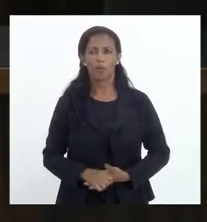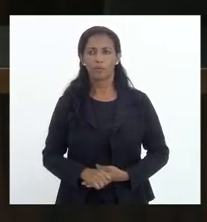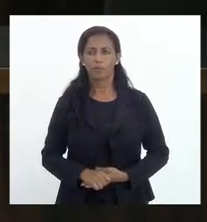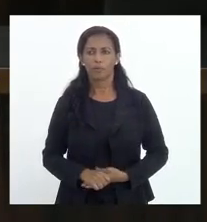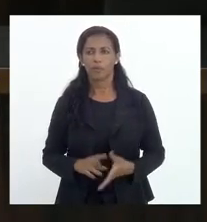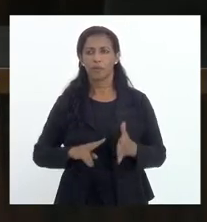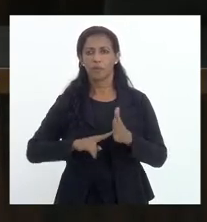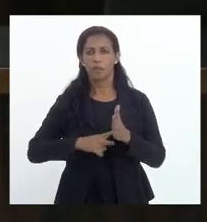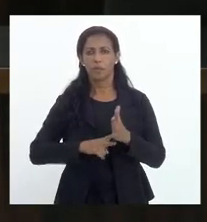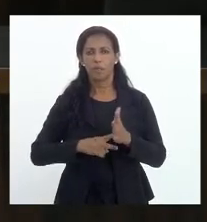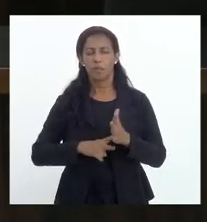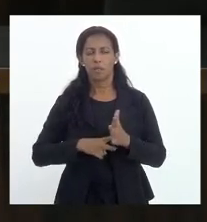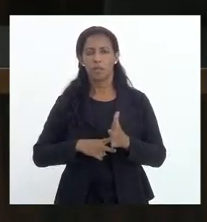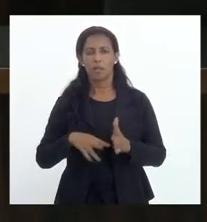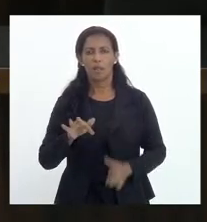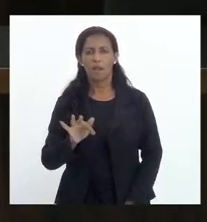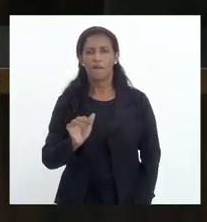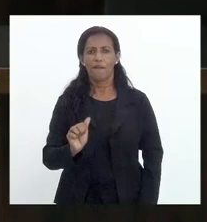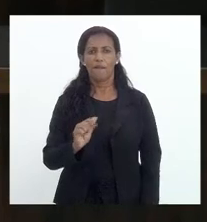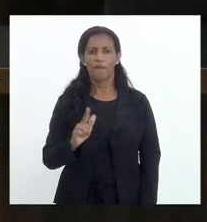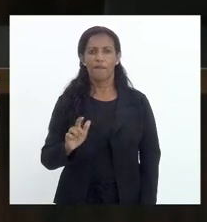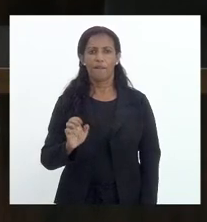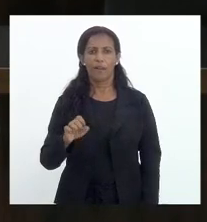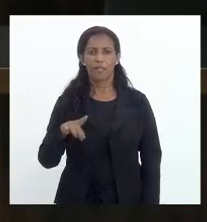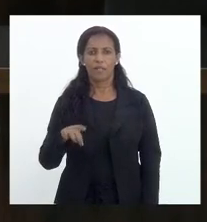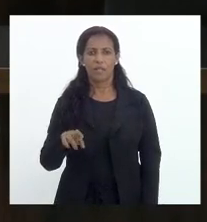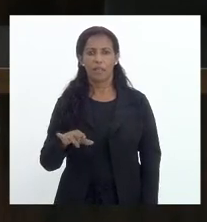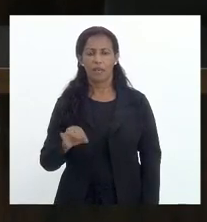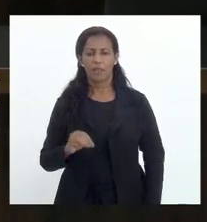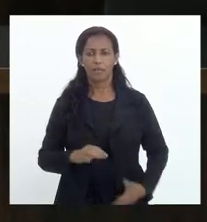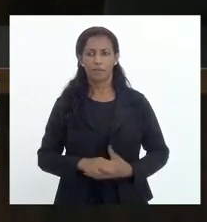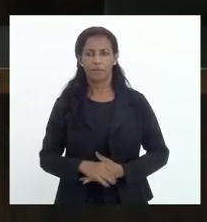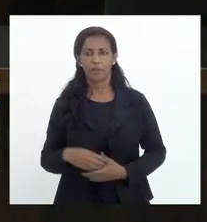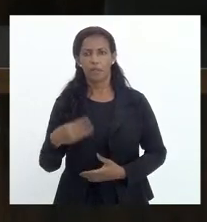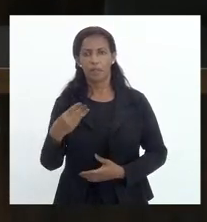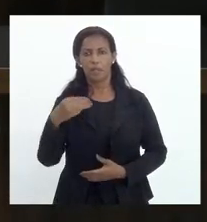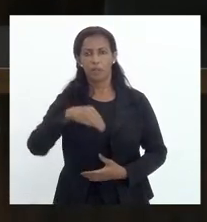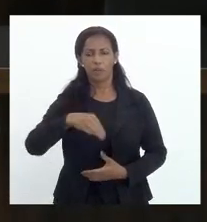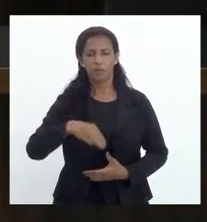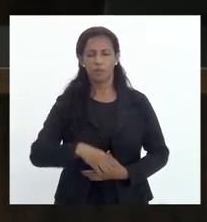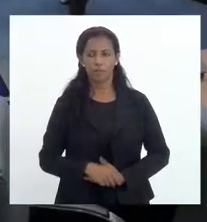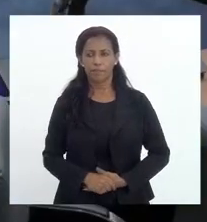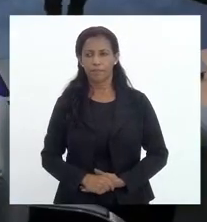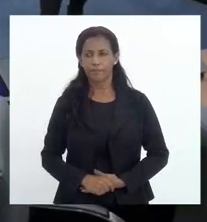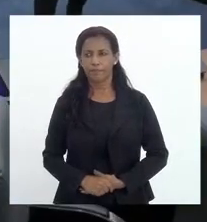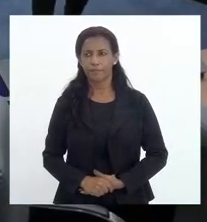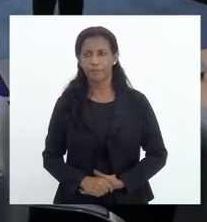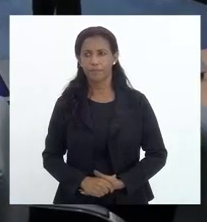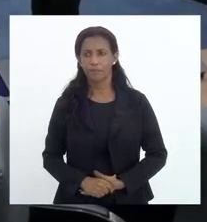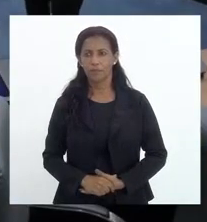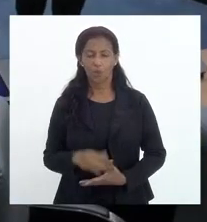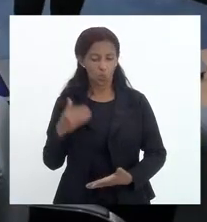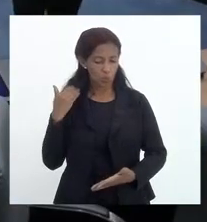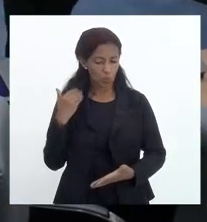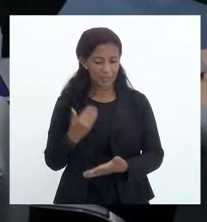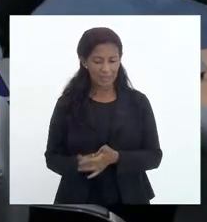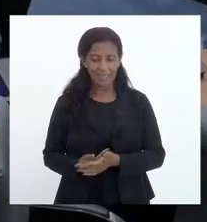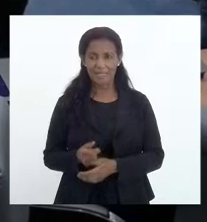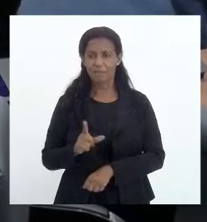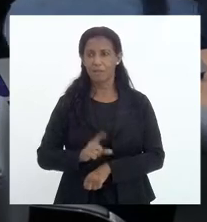do Sindicato de Fazendários. Vamos lá, Jorge, 3 minutinhos. Eu estou em cima da